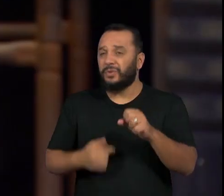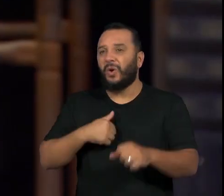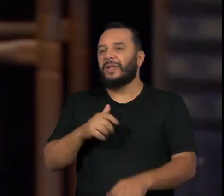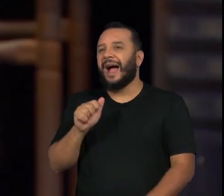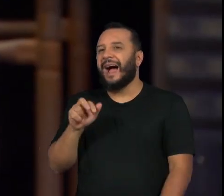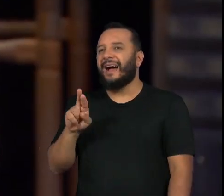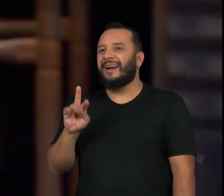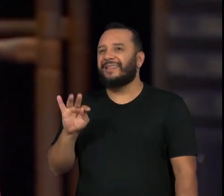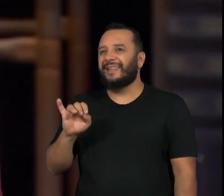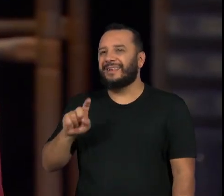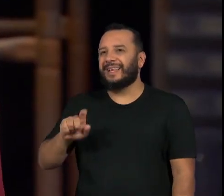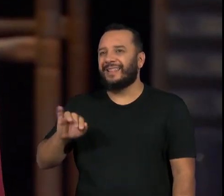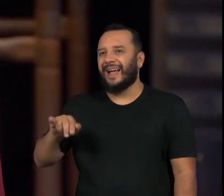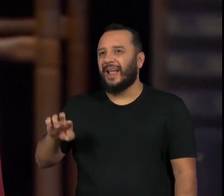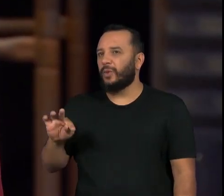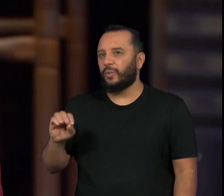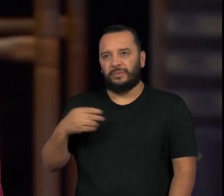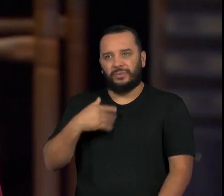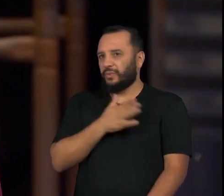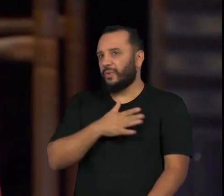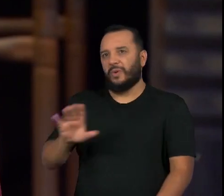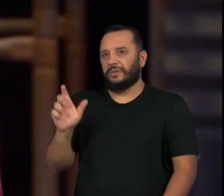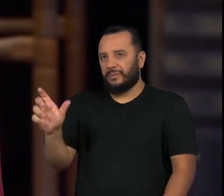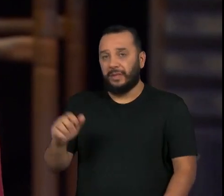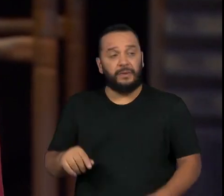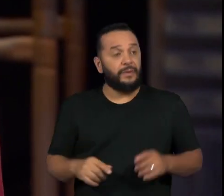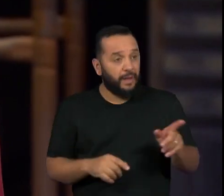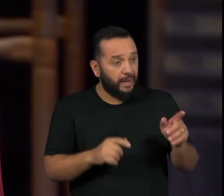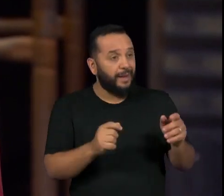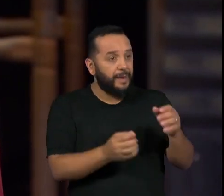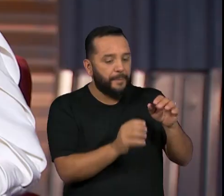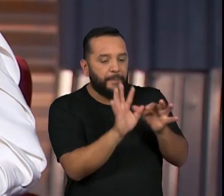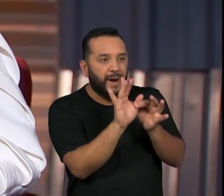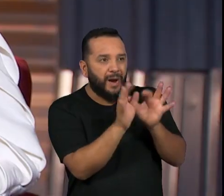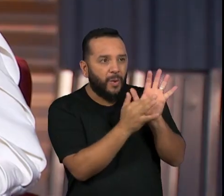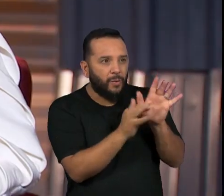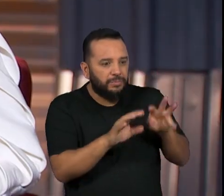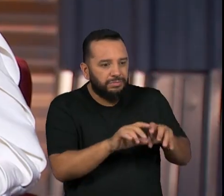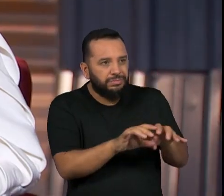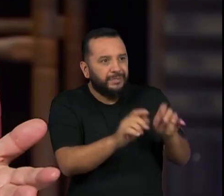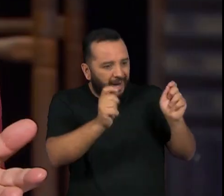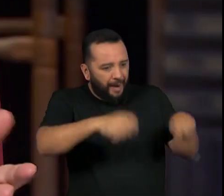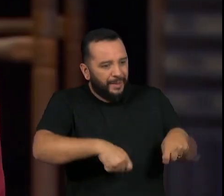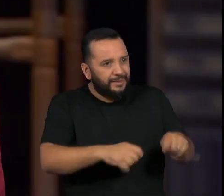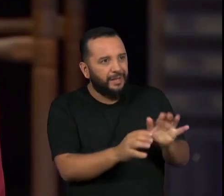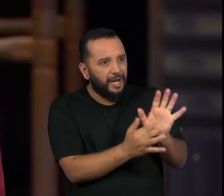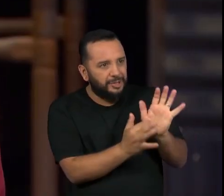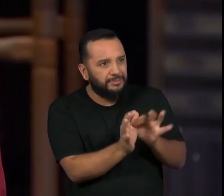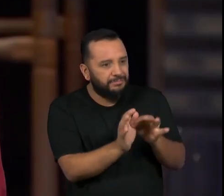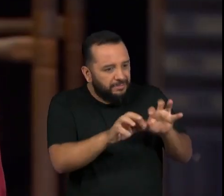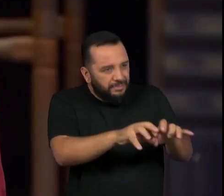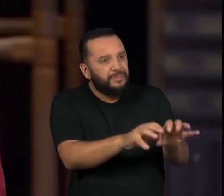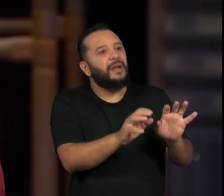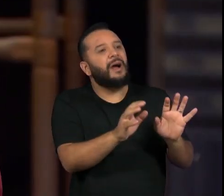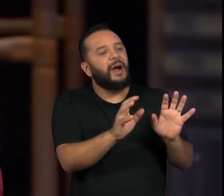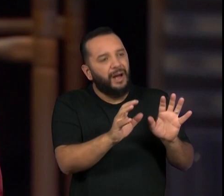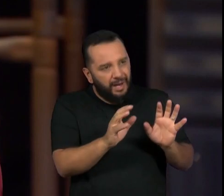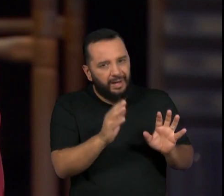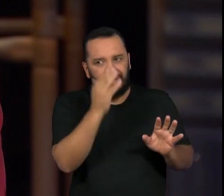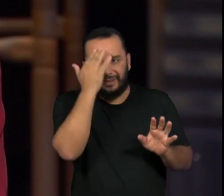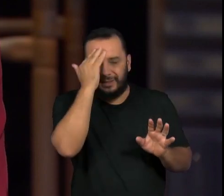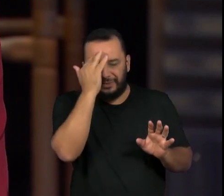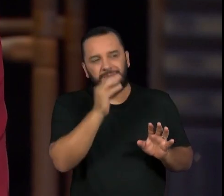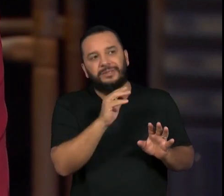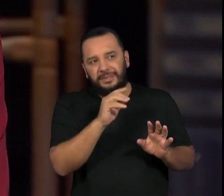capacidade, né, de você resolver e criar com as mãos. Exato, né? Perfeito. Resolver problemas, né? Exato. E tem que ser